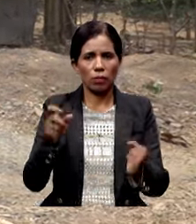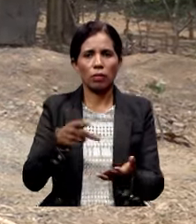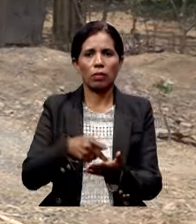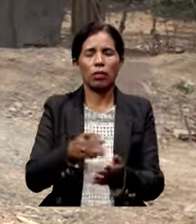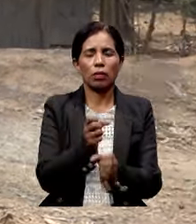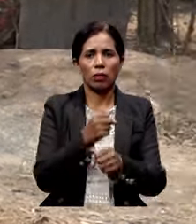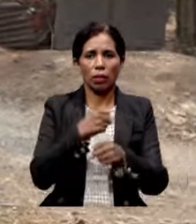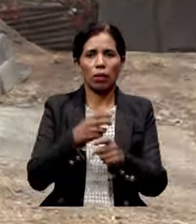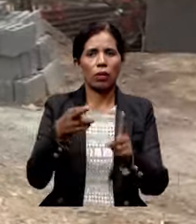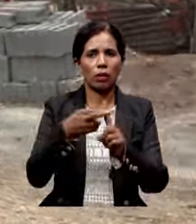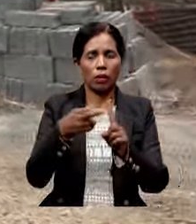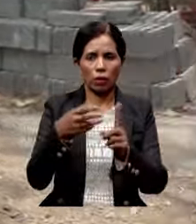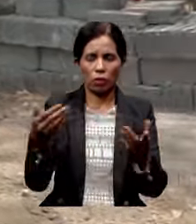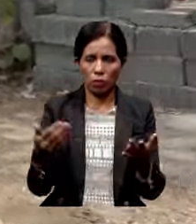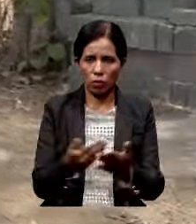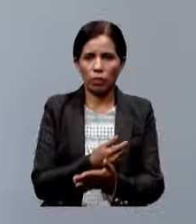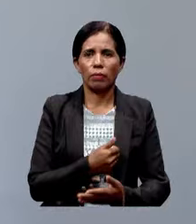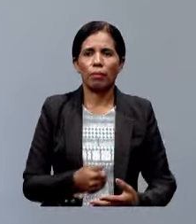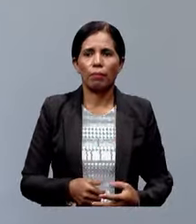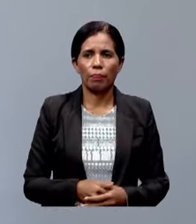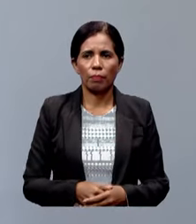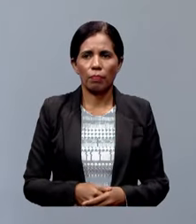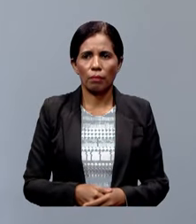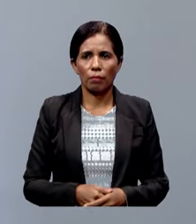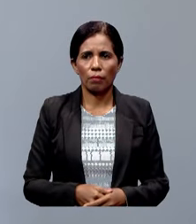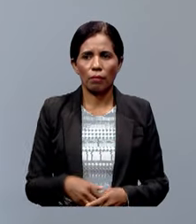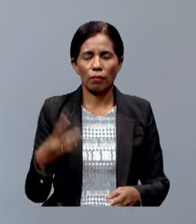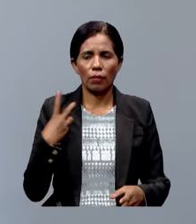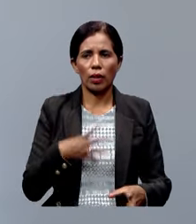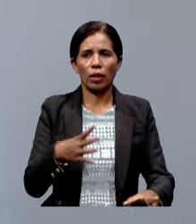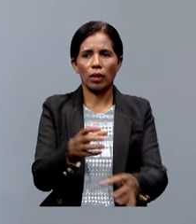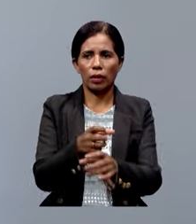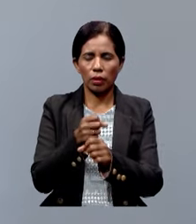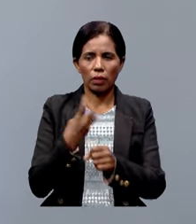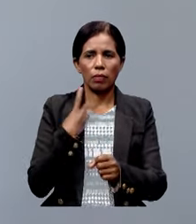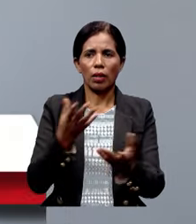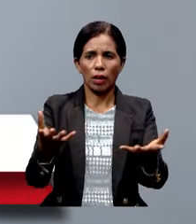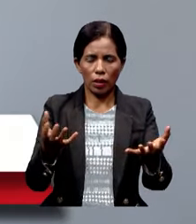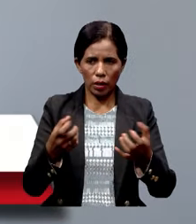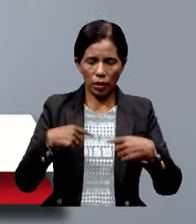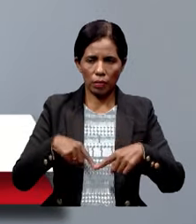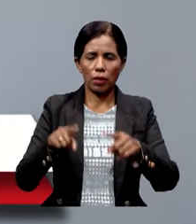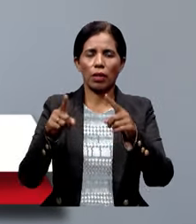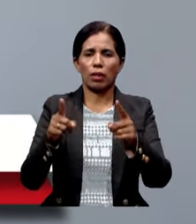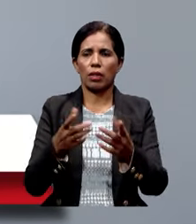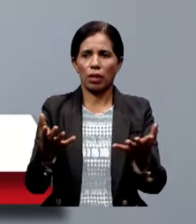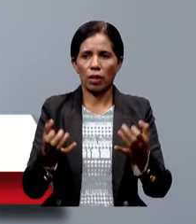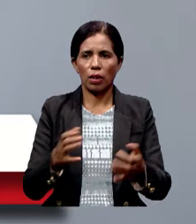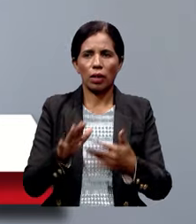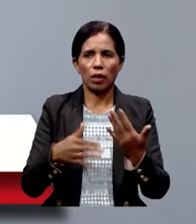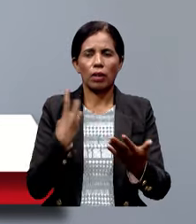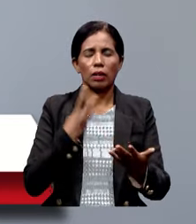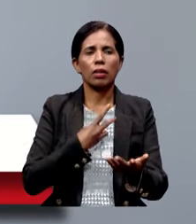konstrusang semteru publiku fong. Dan ama tu semu ko atu to am nakara kan to kara mos buat it